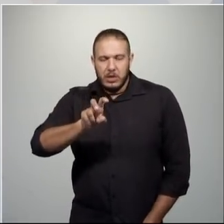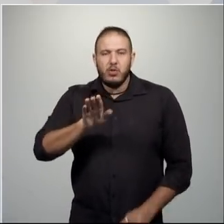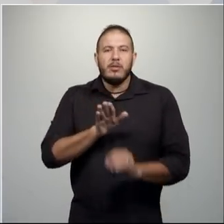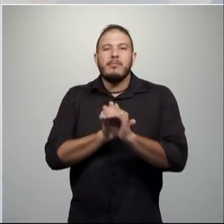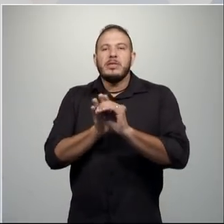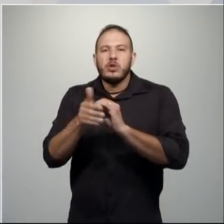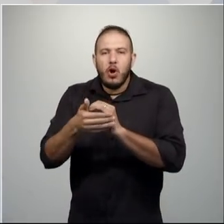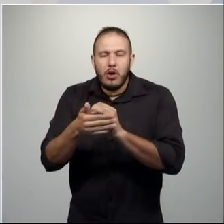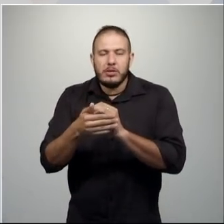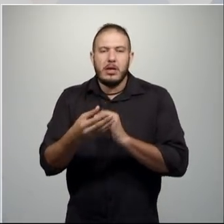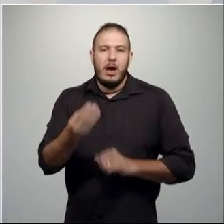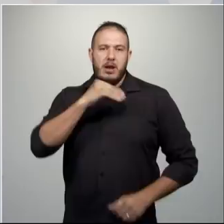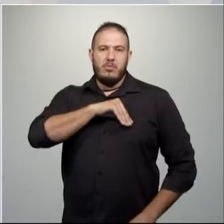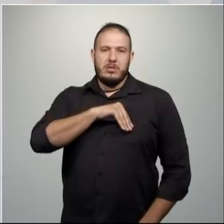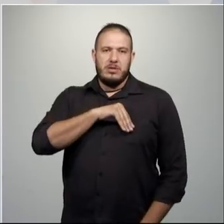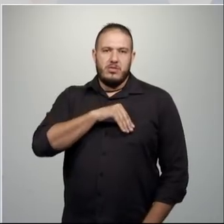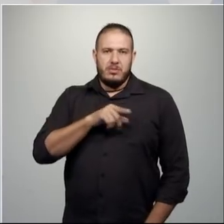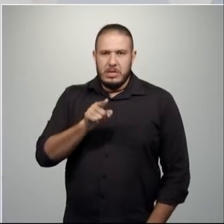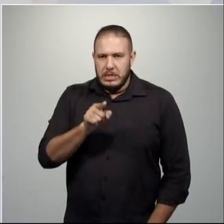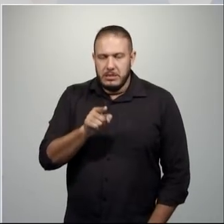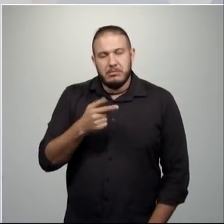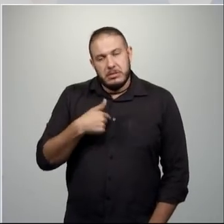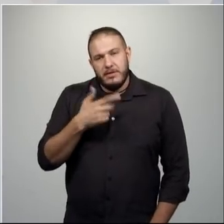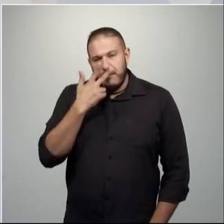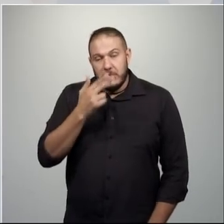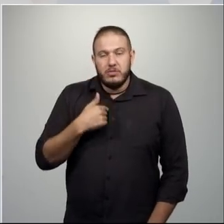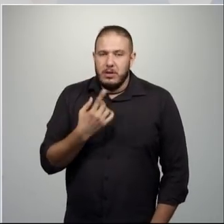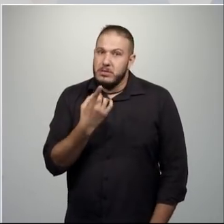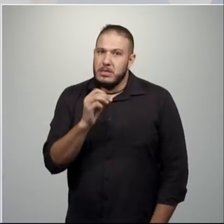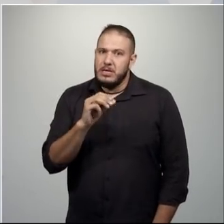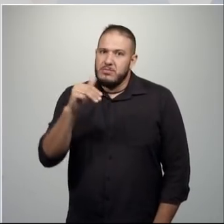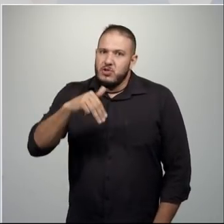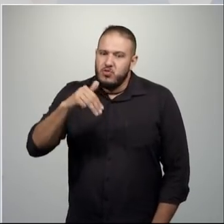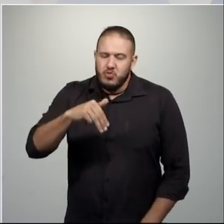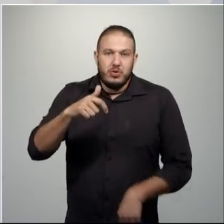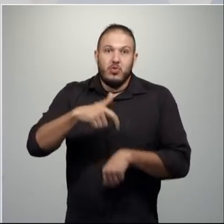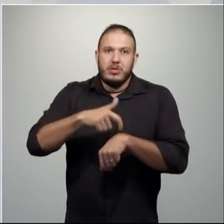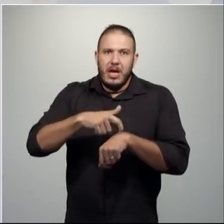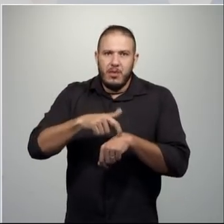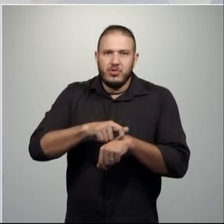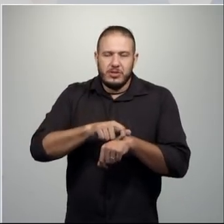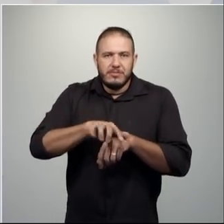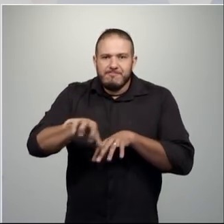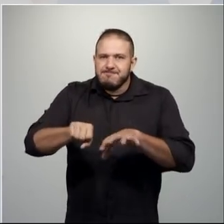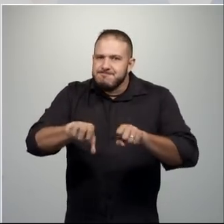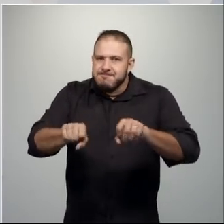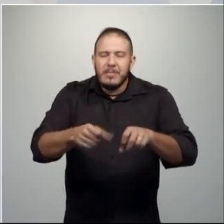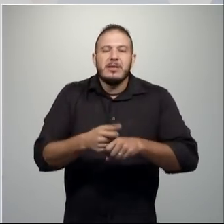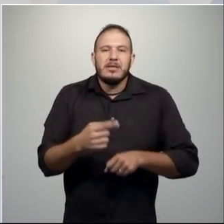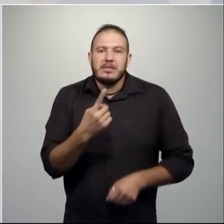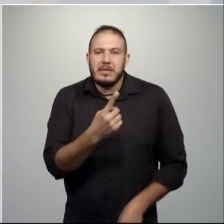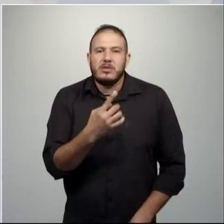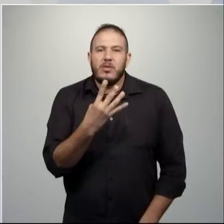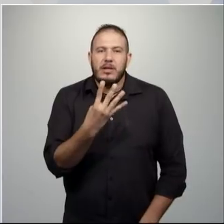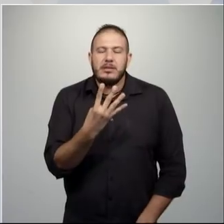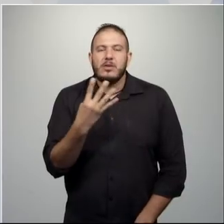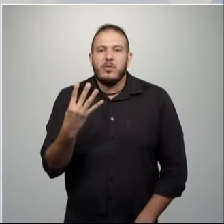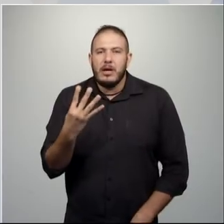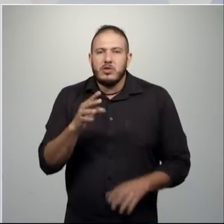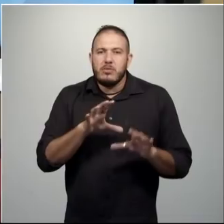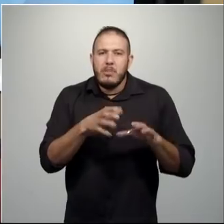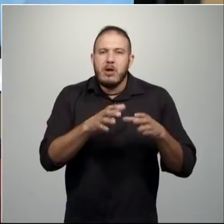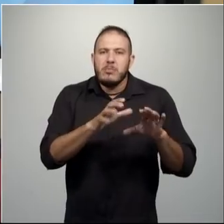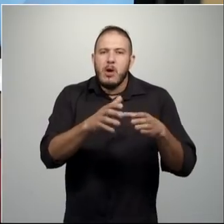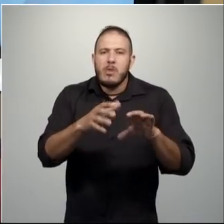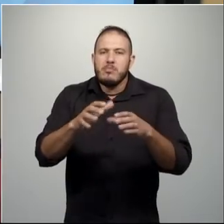a remuneração e vem considerando que são 10 minutos o tempo de mineração são 144 blocos gerados por